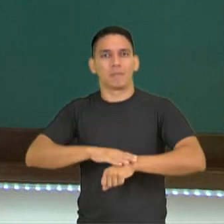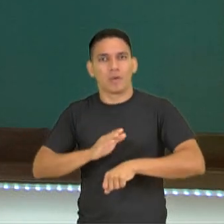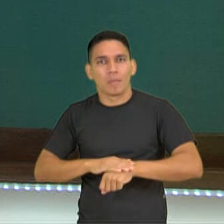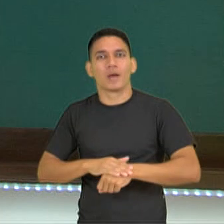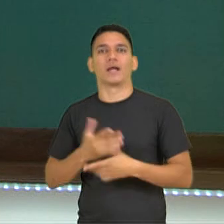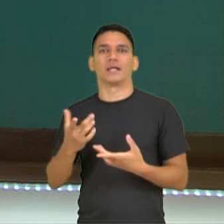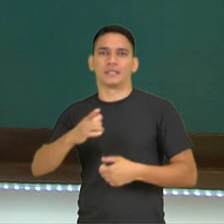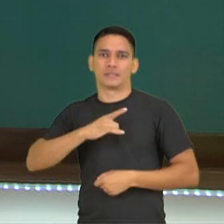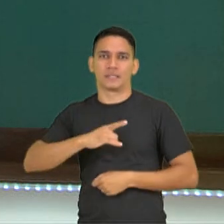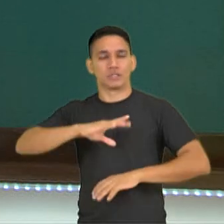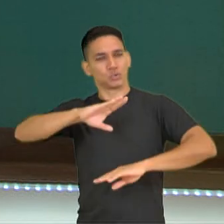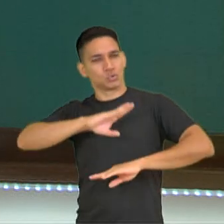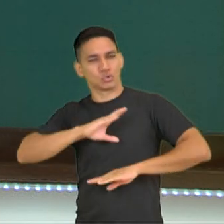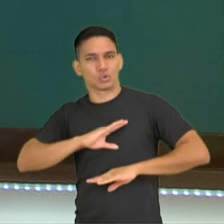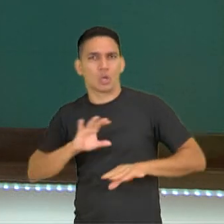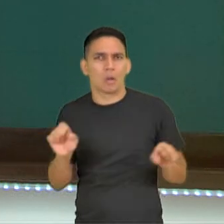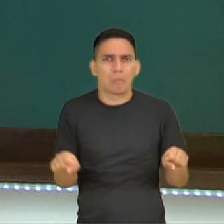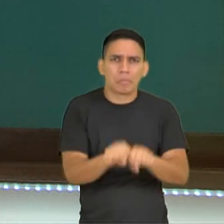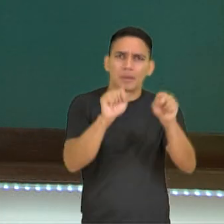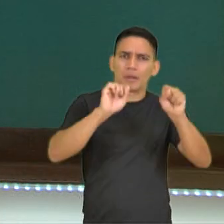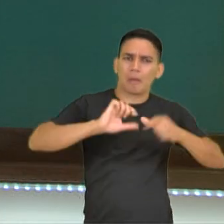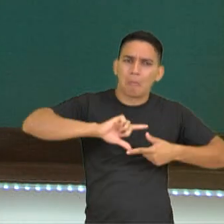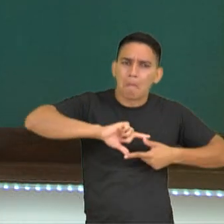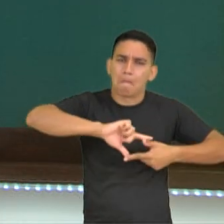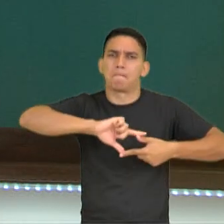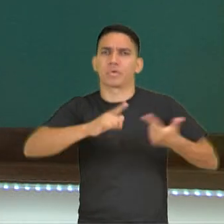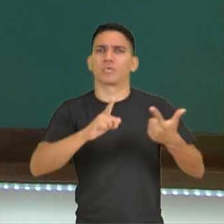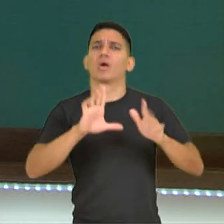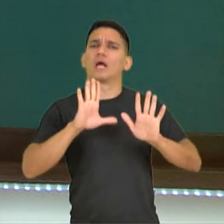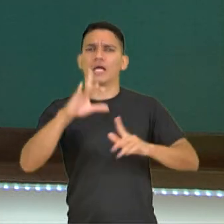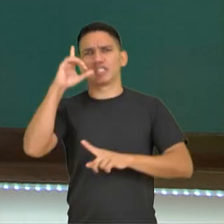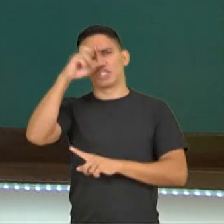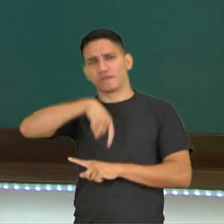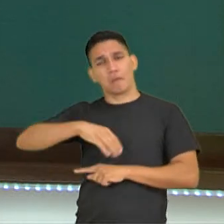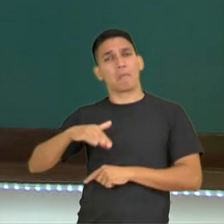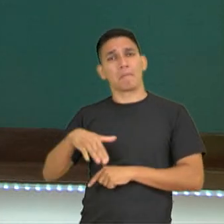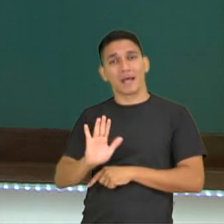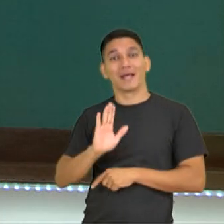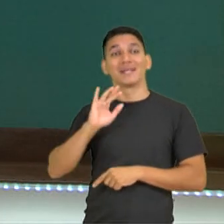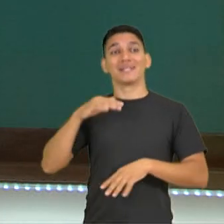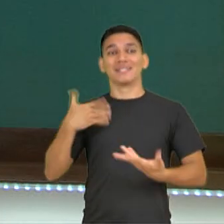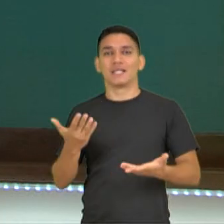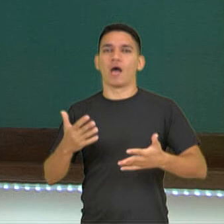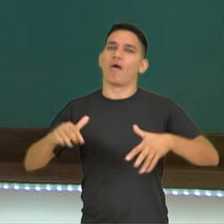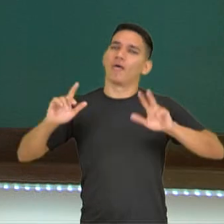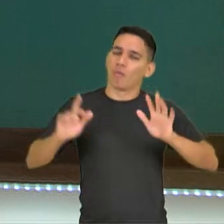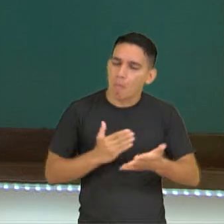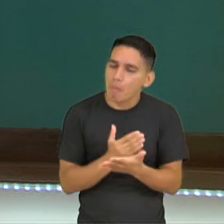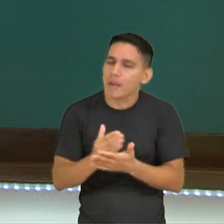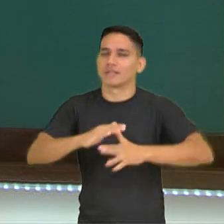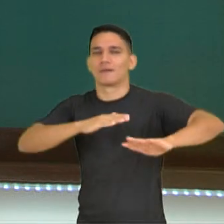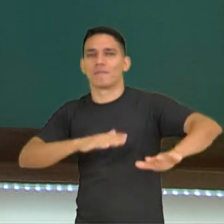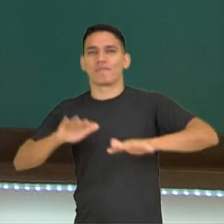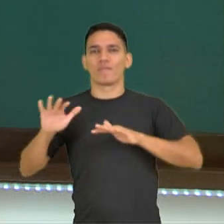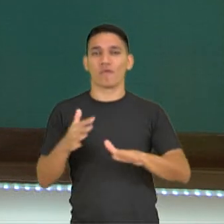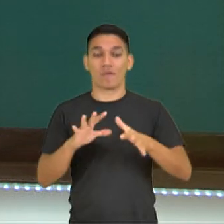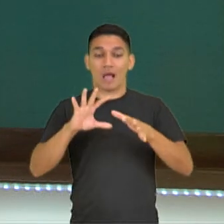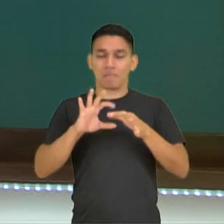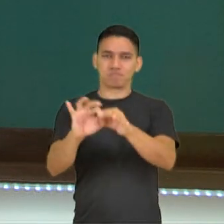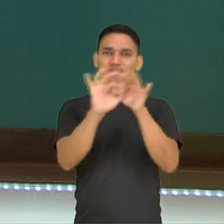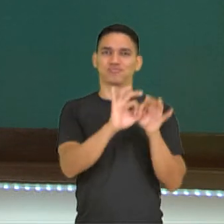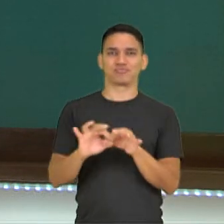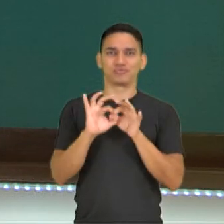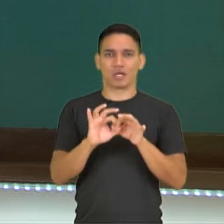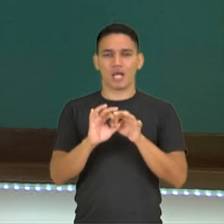tinham questões mais quebradas, uma dificuldade maior, nesse movimento a dança une e